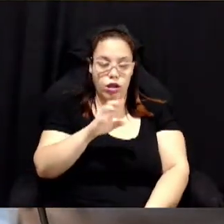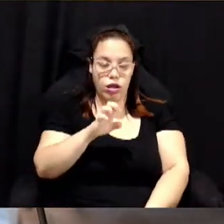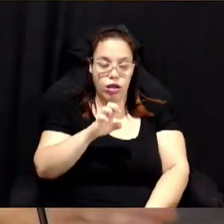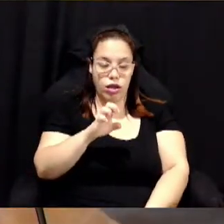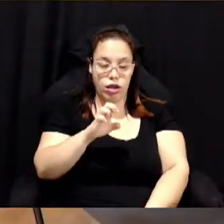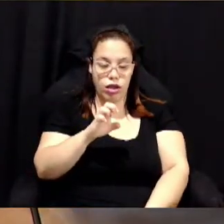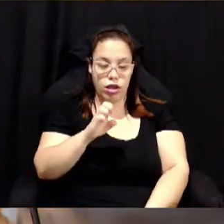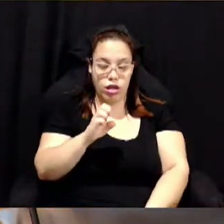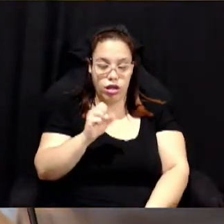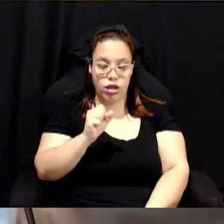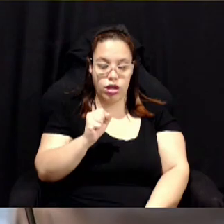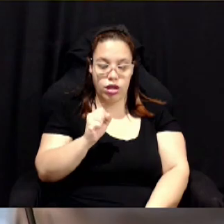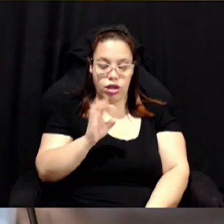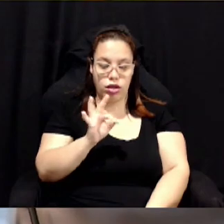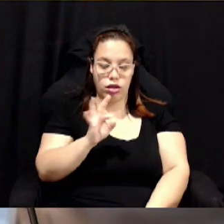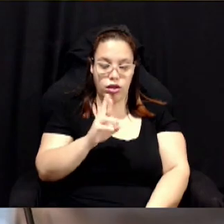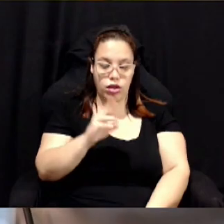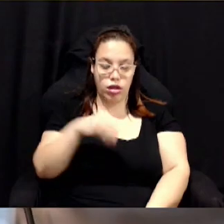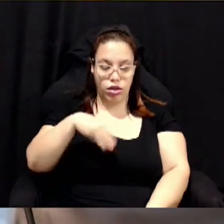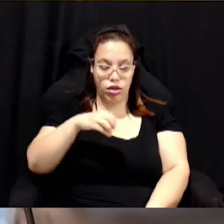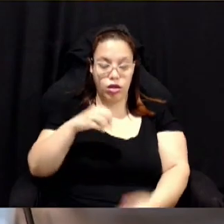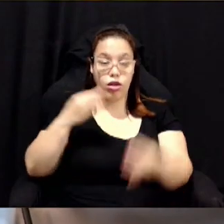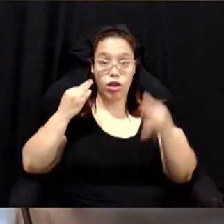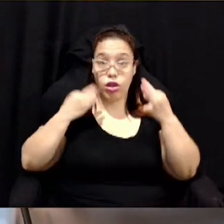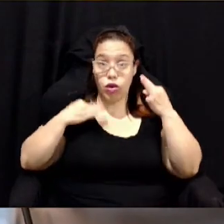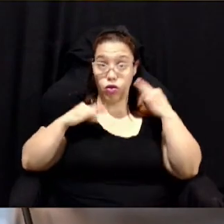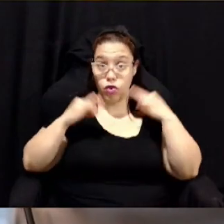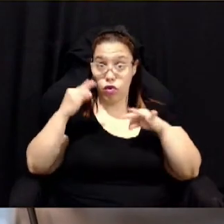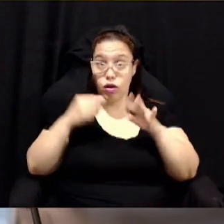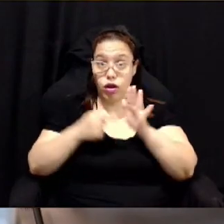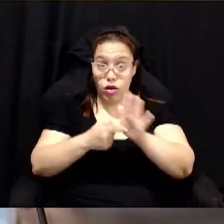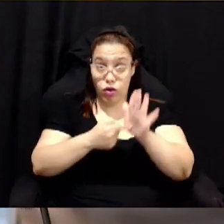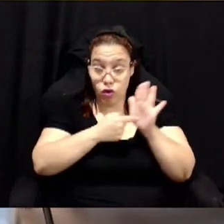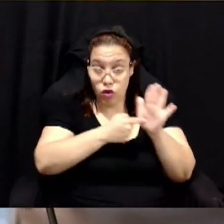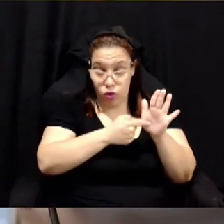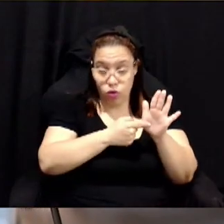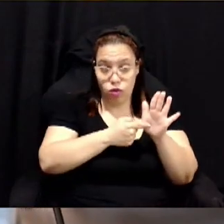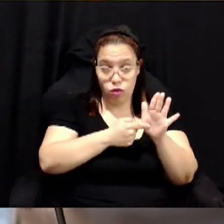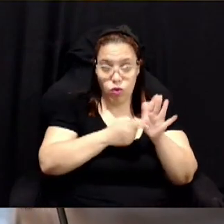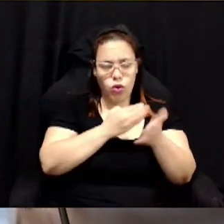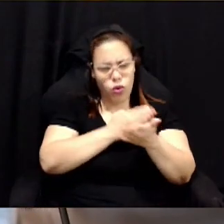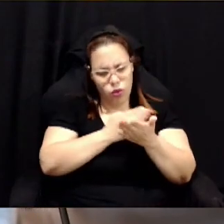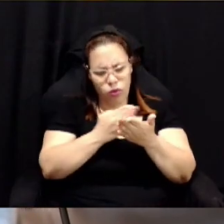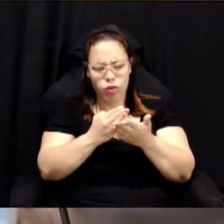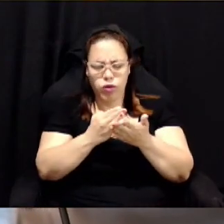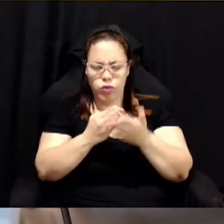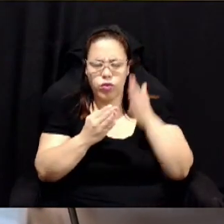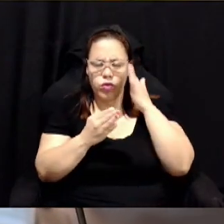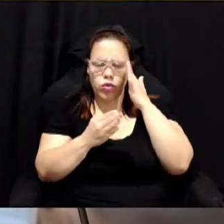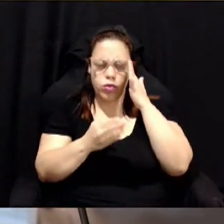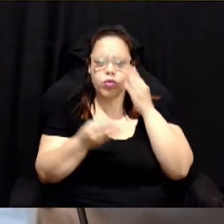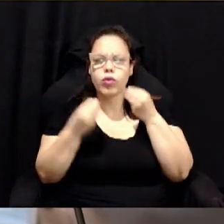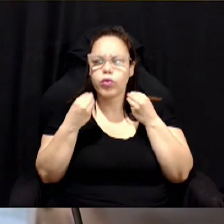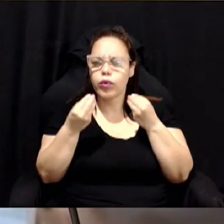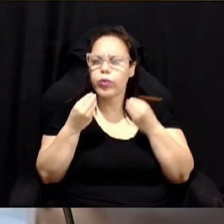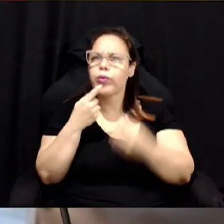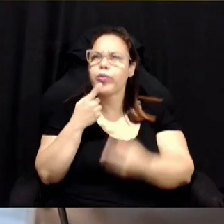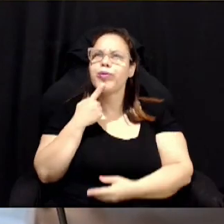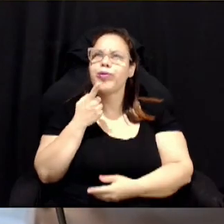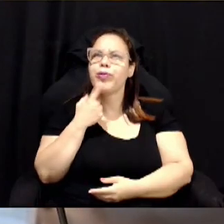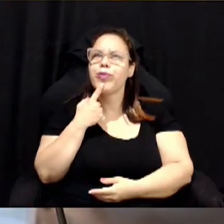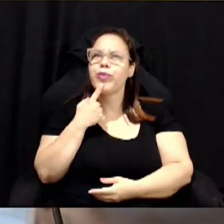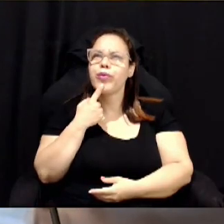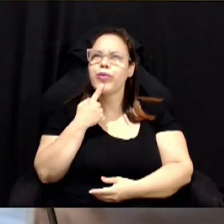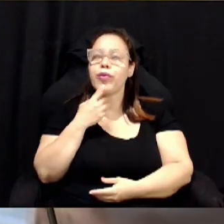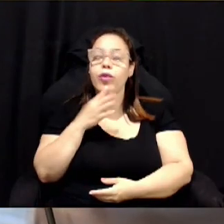turismo, que são esses caiaques que nós temos aqui, que nós vamos apresentar, né? Então eu comecei como algo mais para conhecer